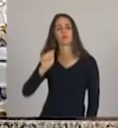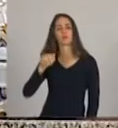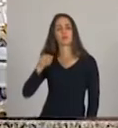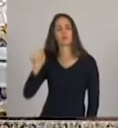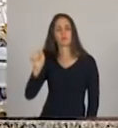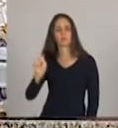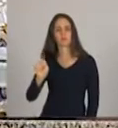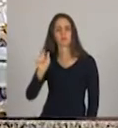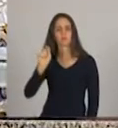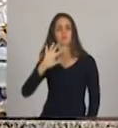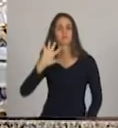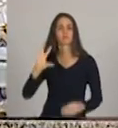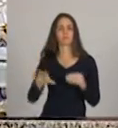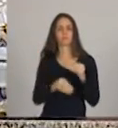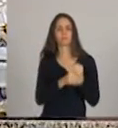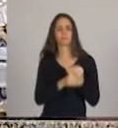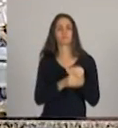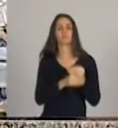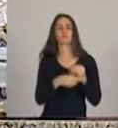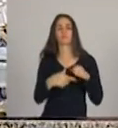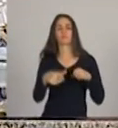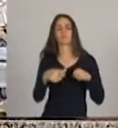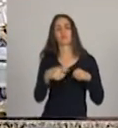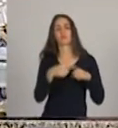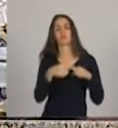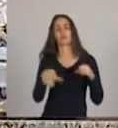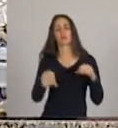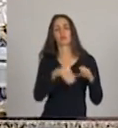acrescenta item ao anexo